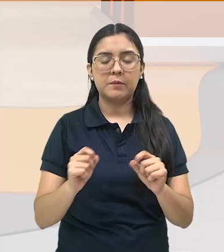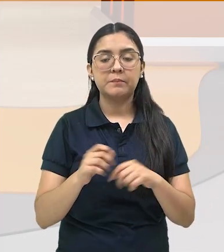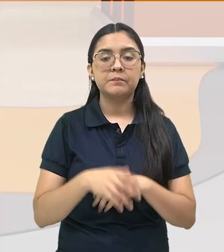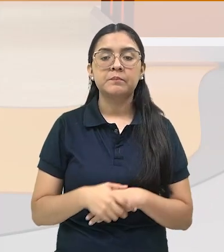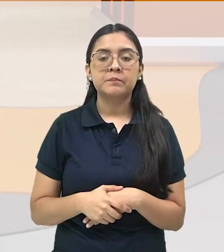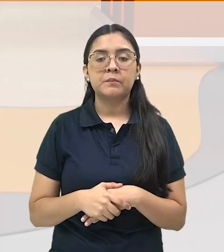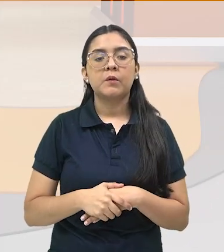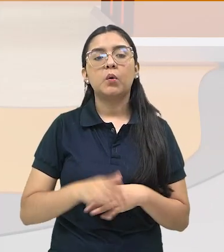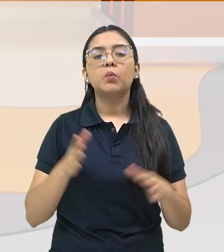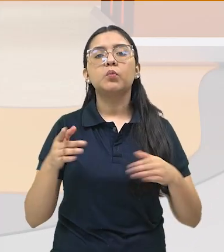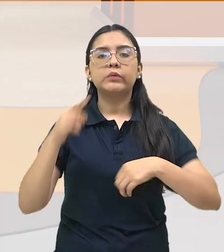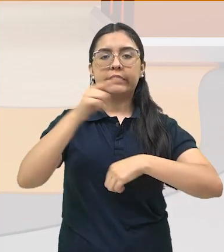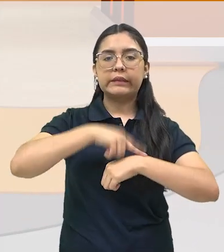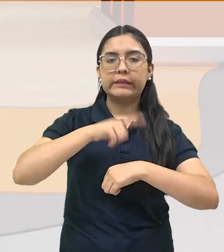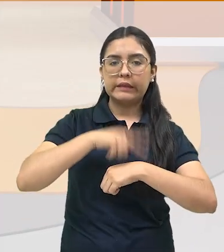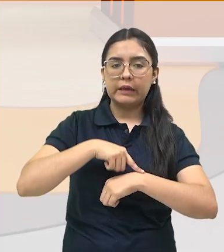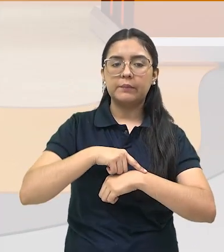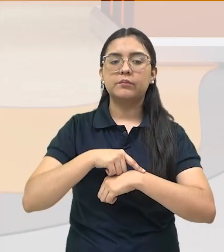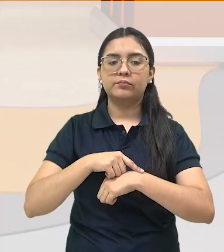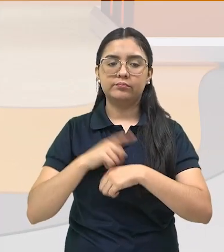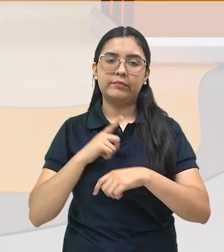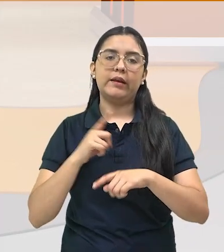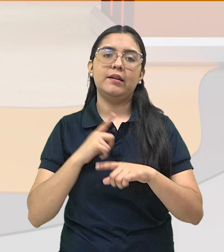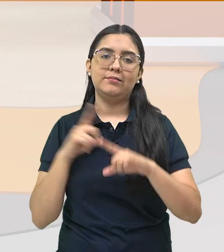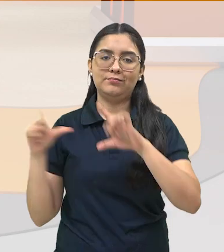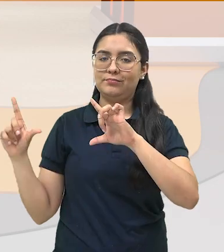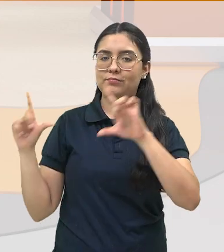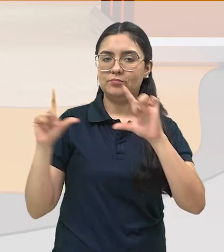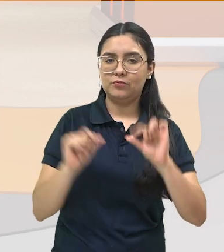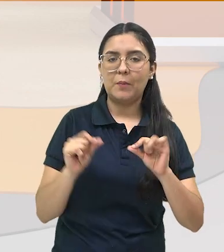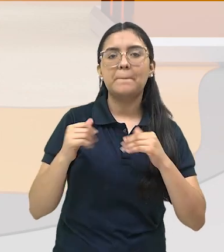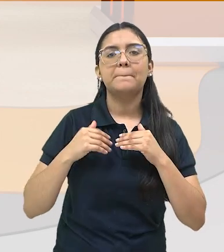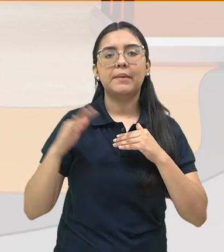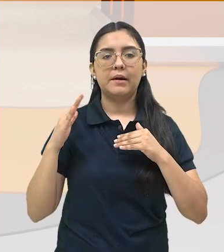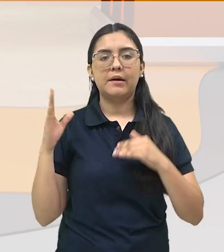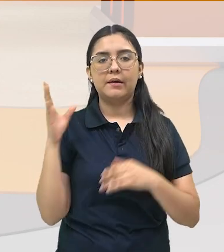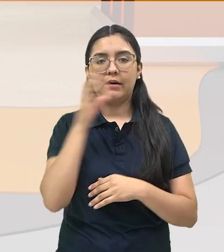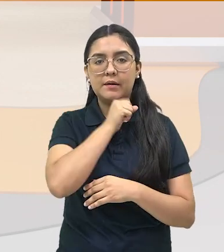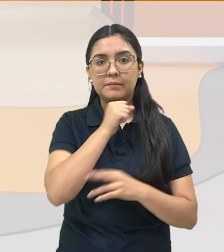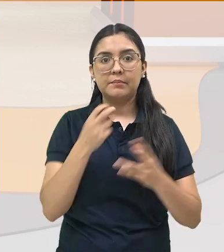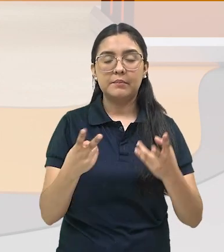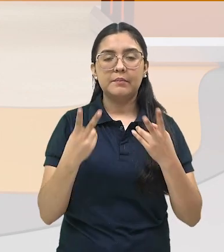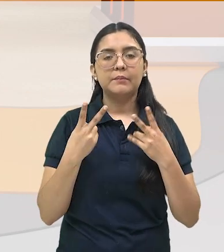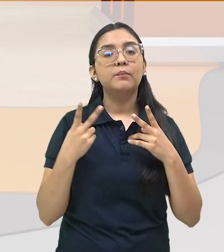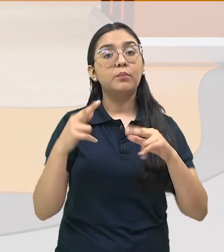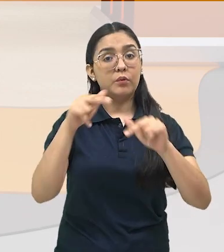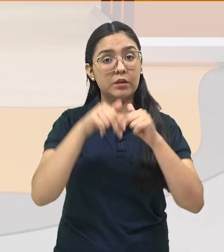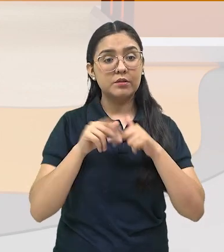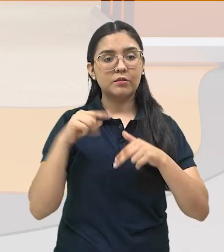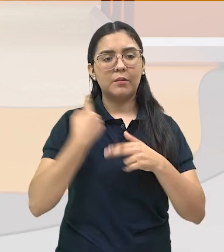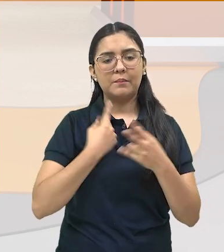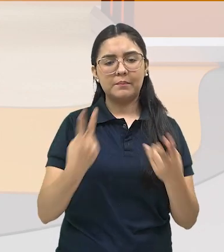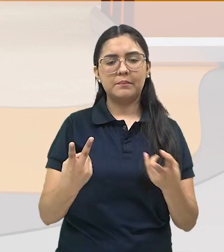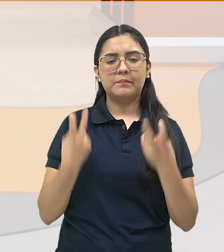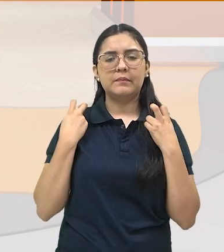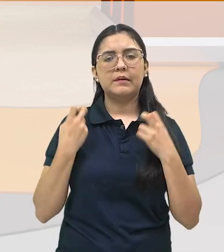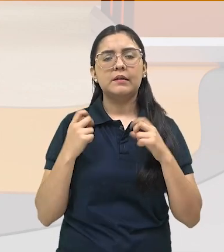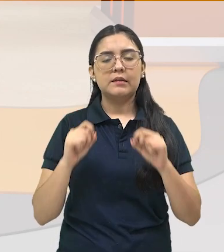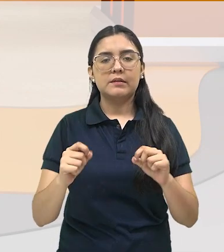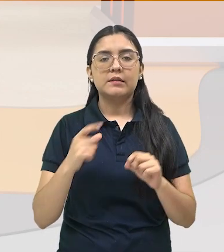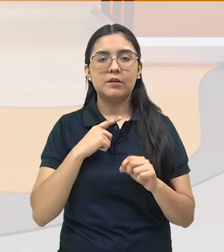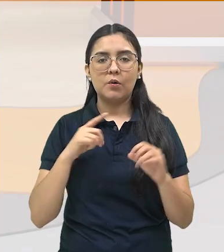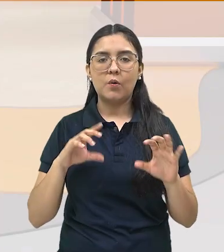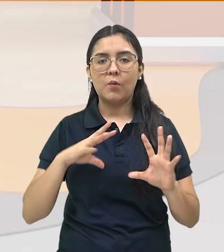como o tempo de viagem, né, diminuiu bastante. E é isso que dá essa ideia de que o mundo ele foi encolhendo, ele foi ficando